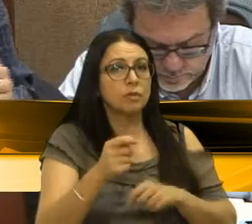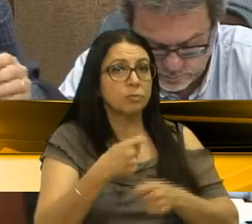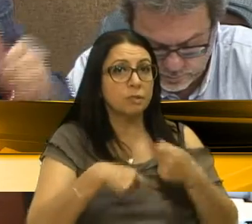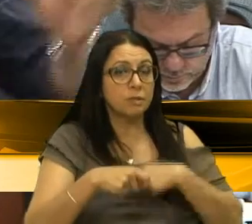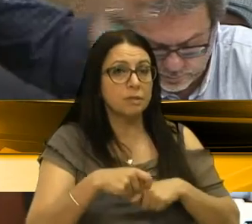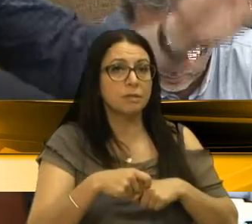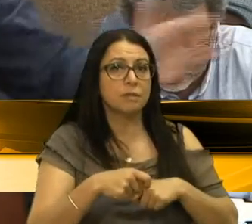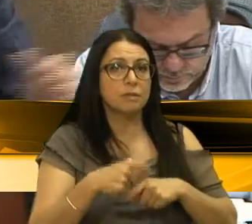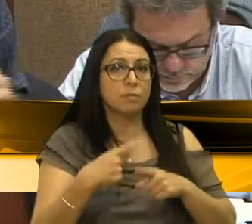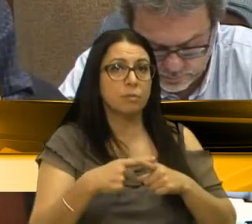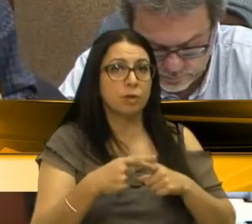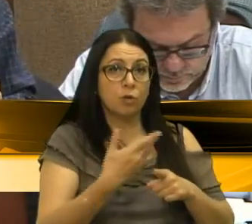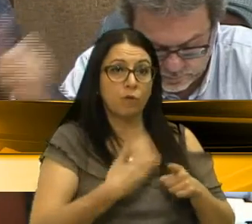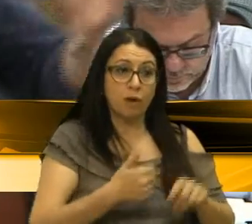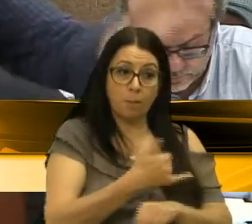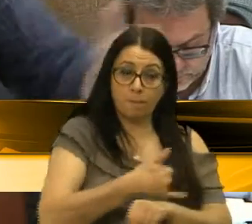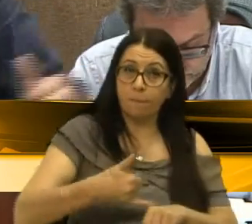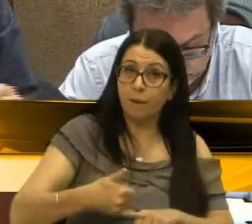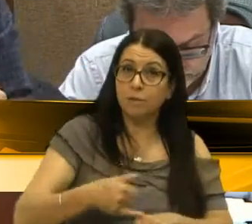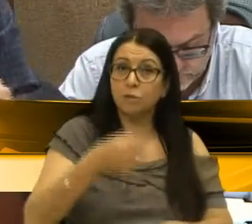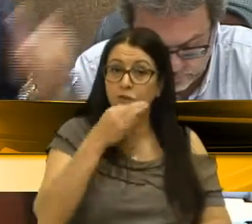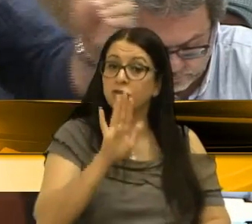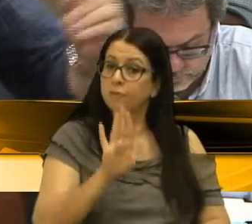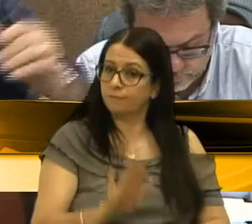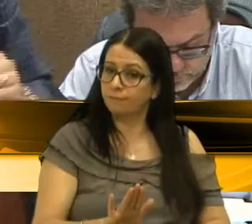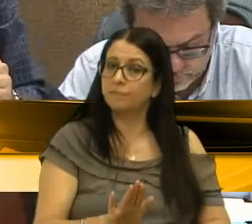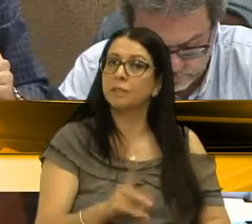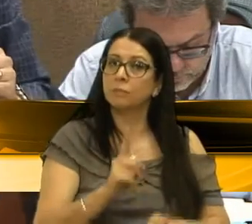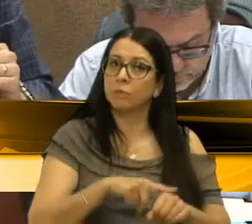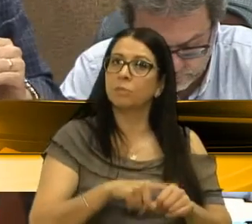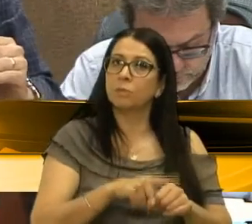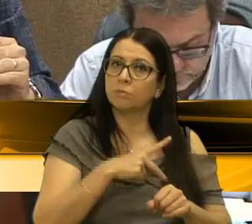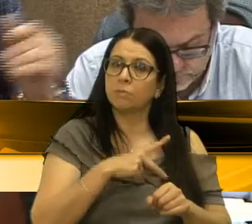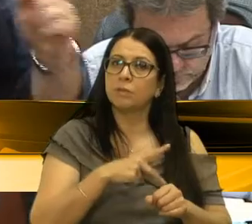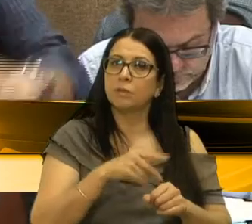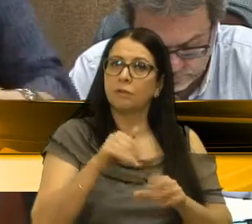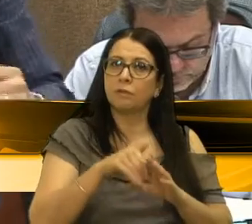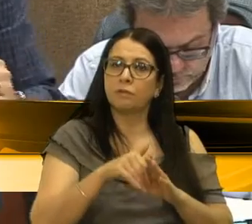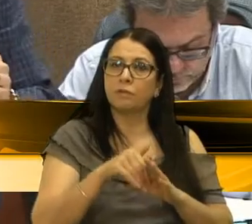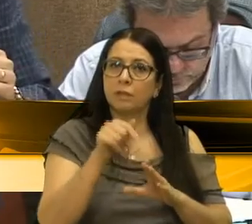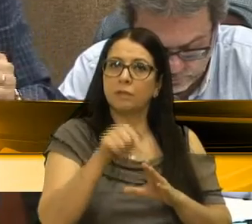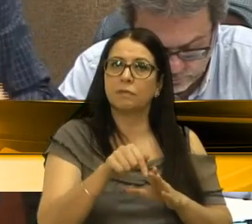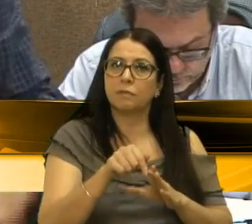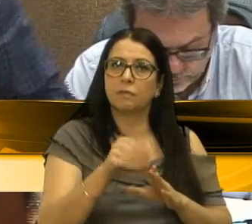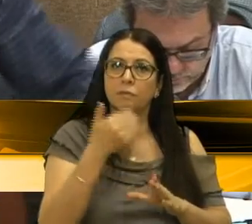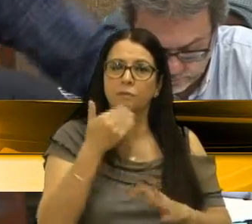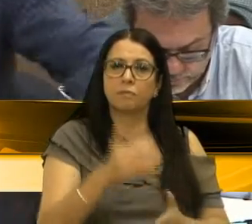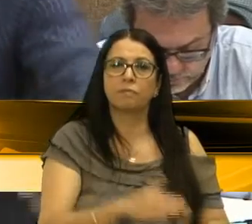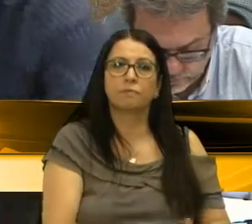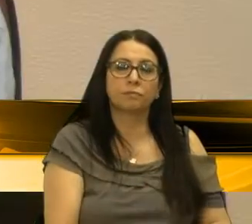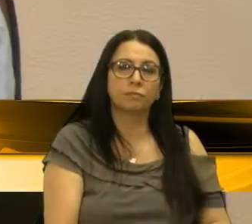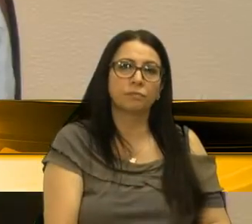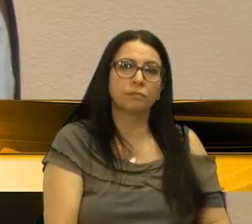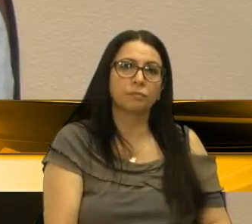administrações, porque governos passam, Caxias fica. Então, nesse momento, presidente, eu votarei nesta matéria favorável.